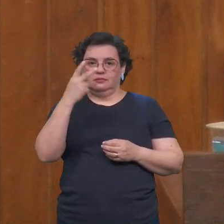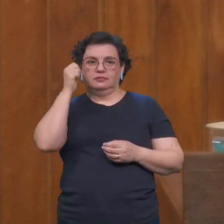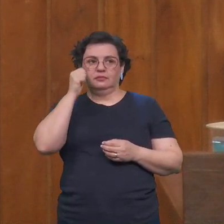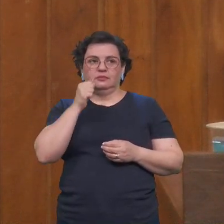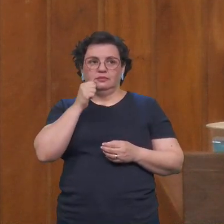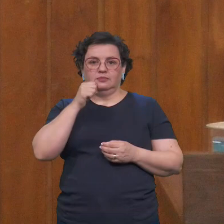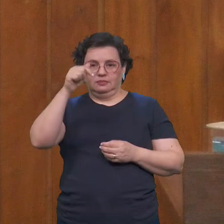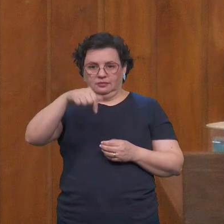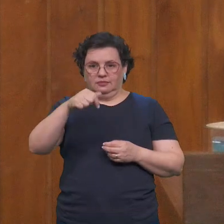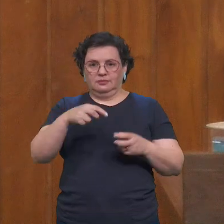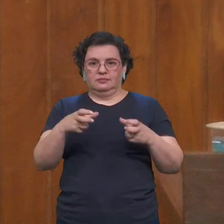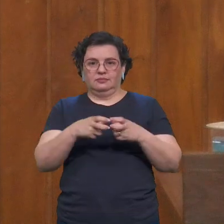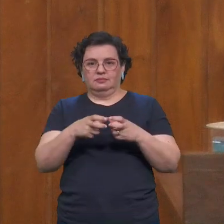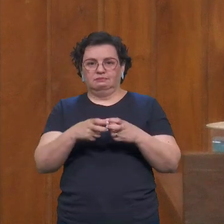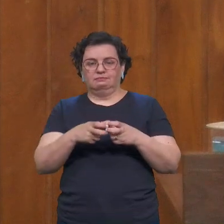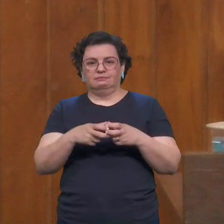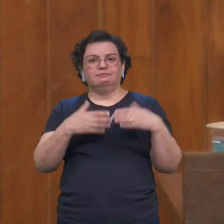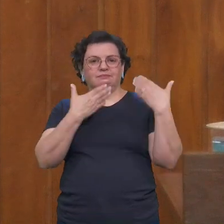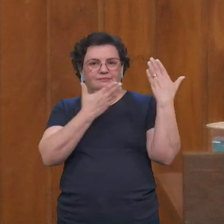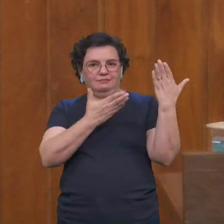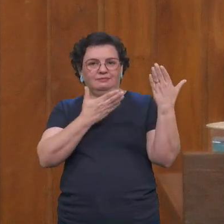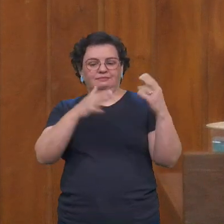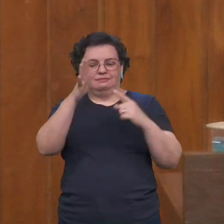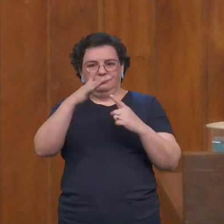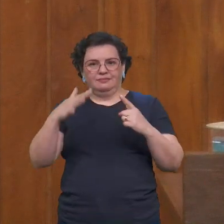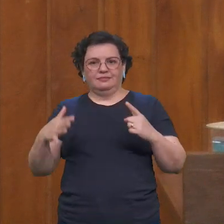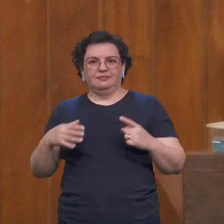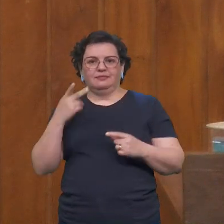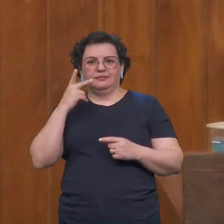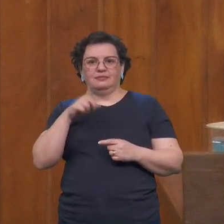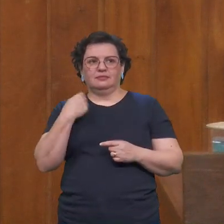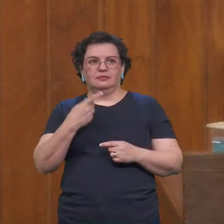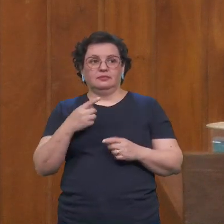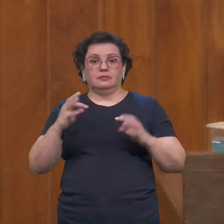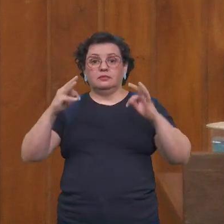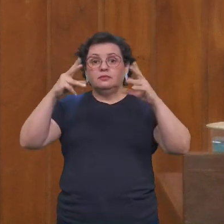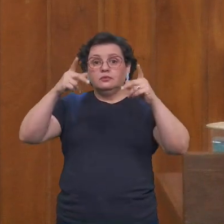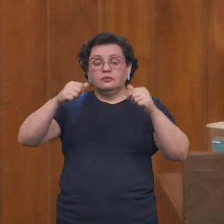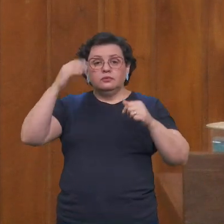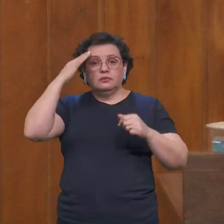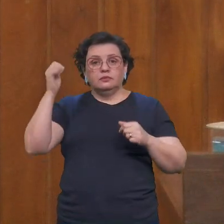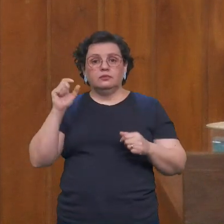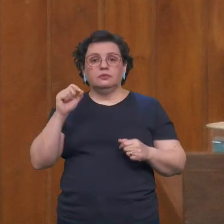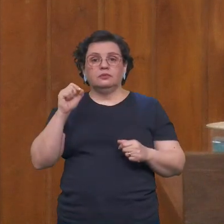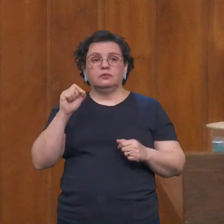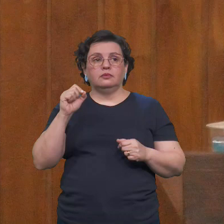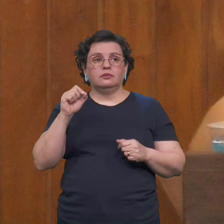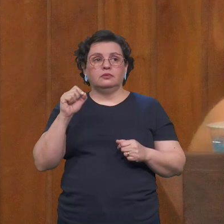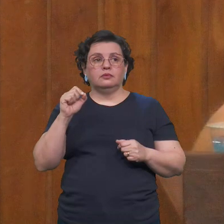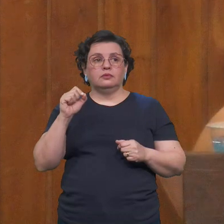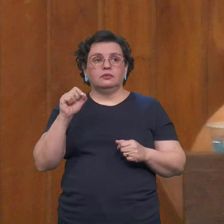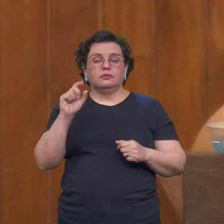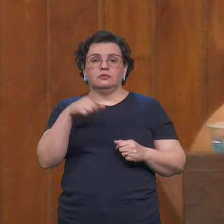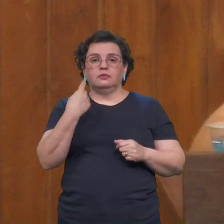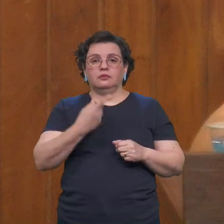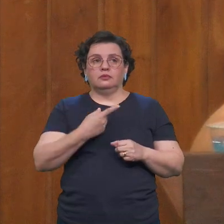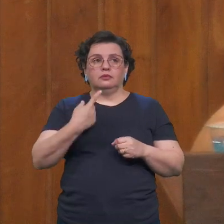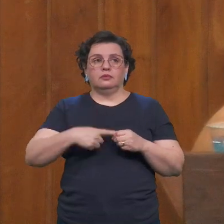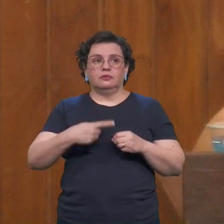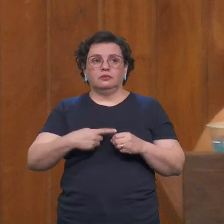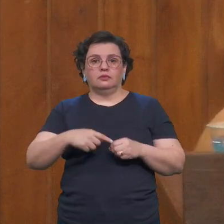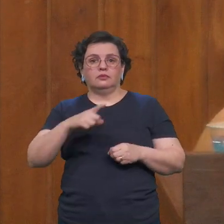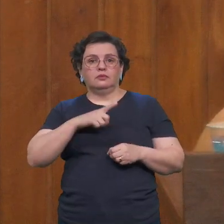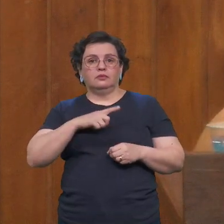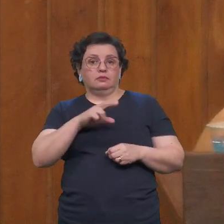uma honra para a gente. Todos sabem que a nossa cidade de Marília tem um nome inspirado